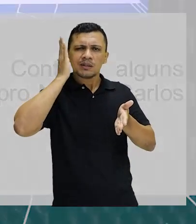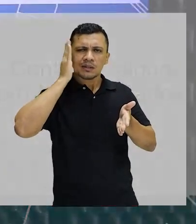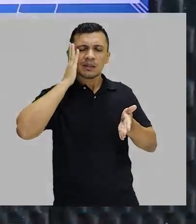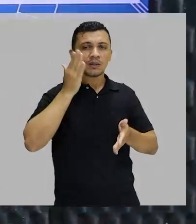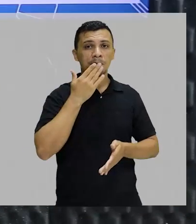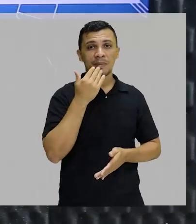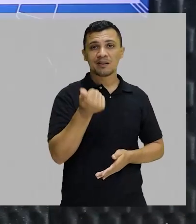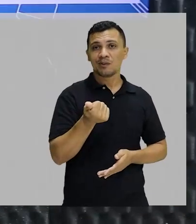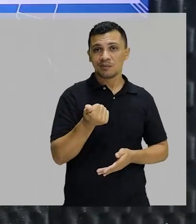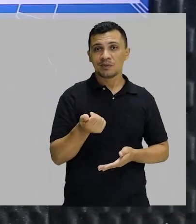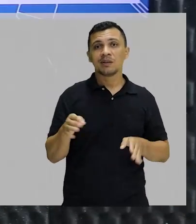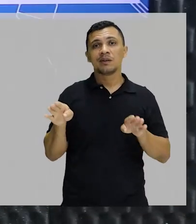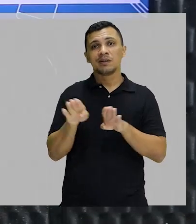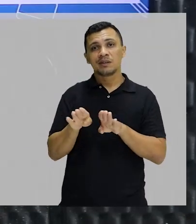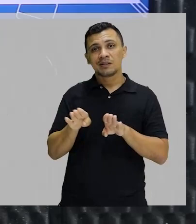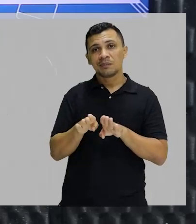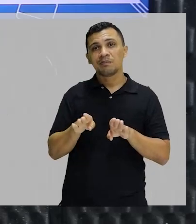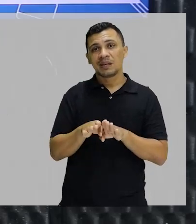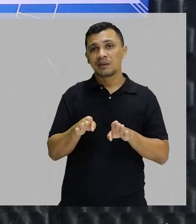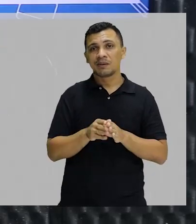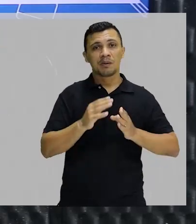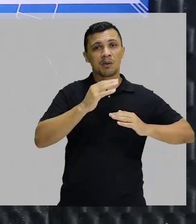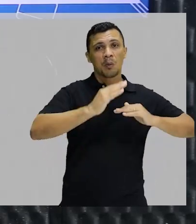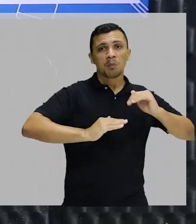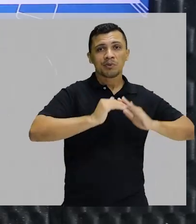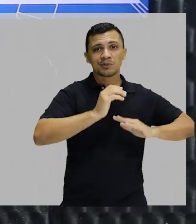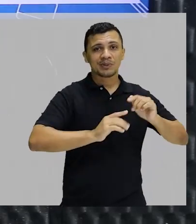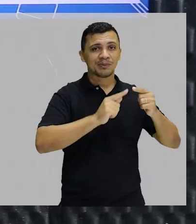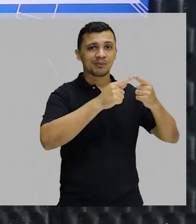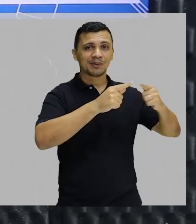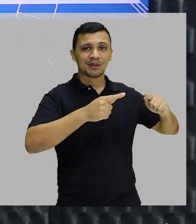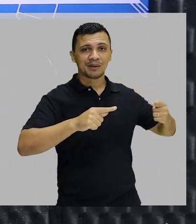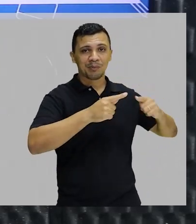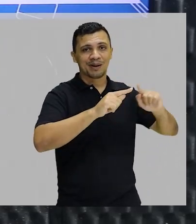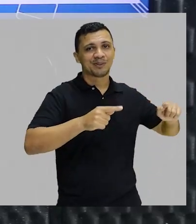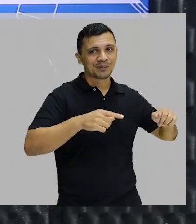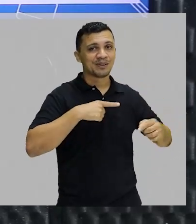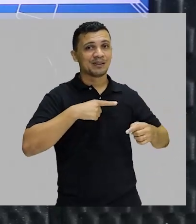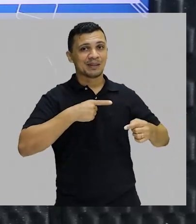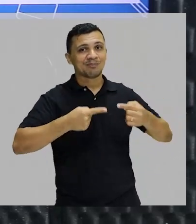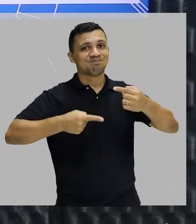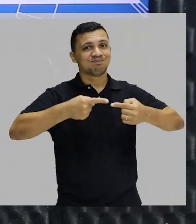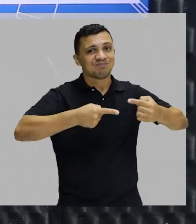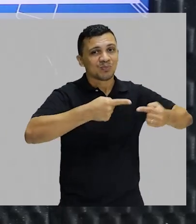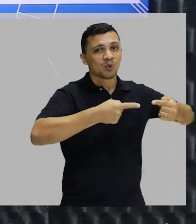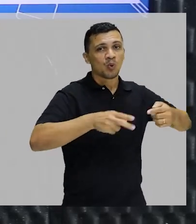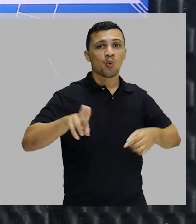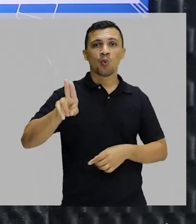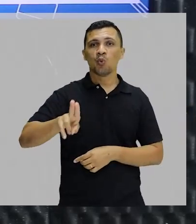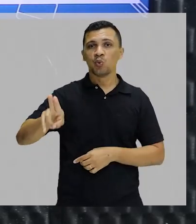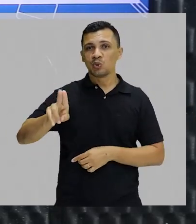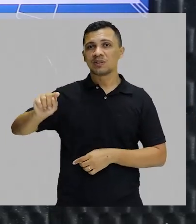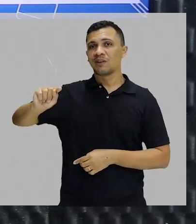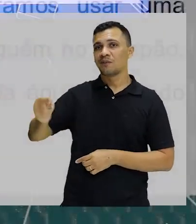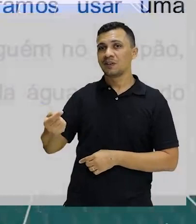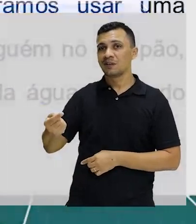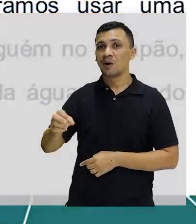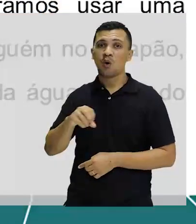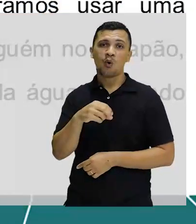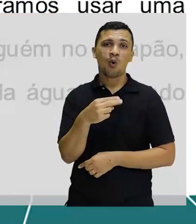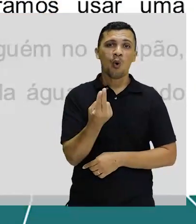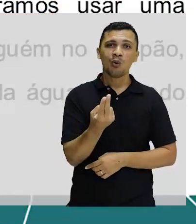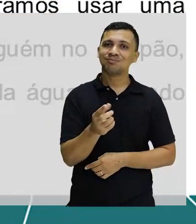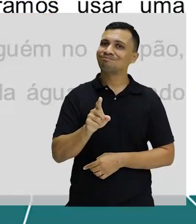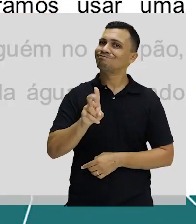uma conclusão aí entre os gramáticos. Existe uma discussão aí se usa ou não a vírgula. Aqui, em